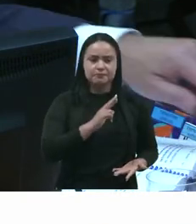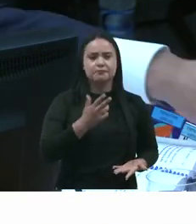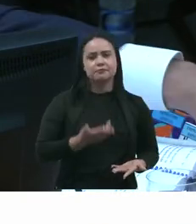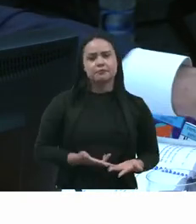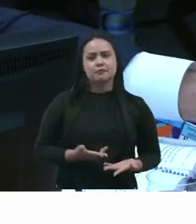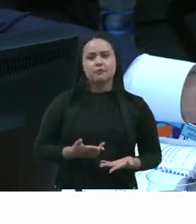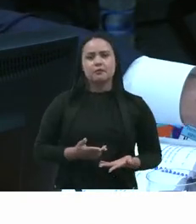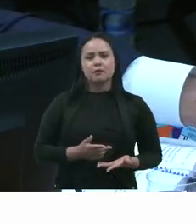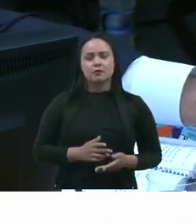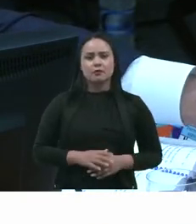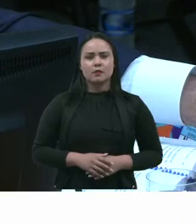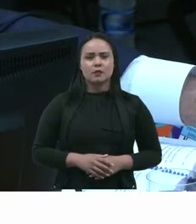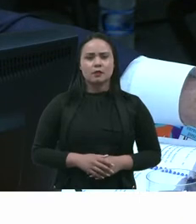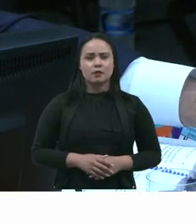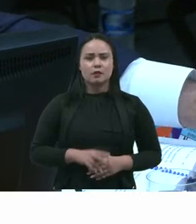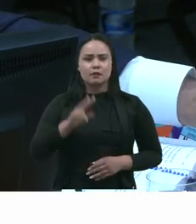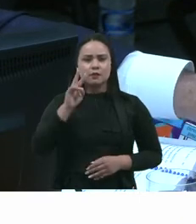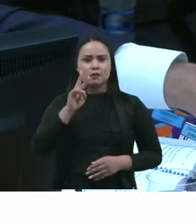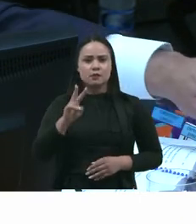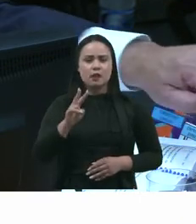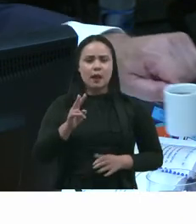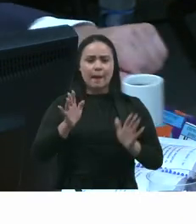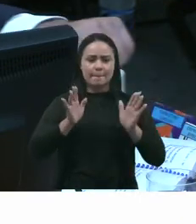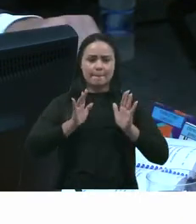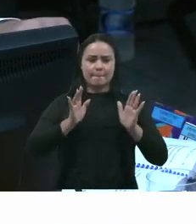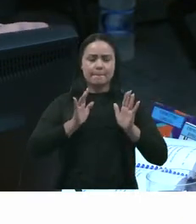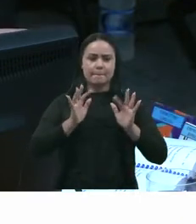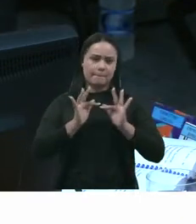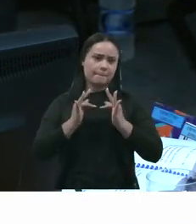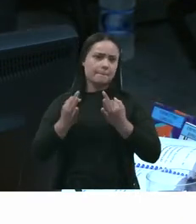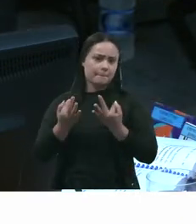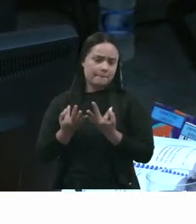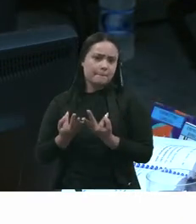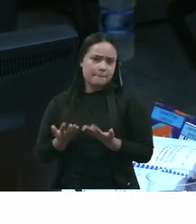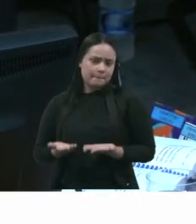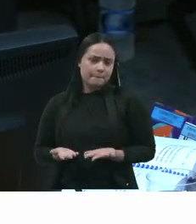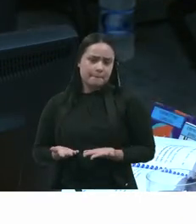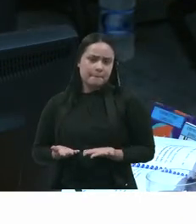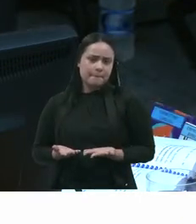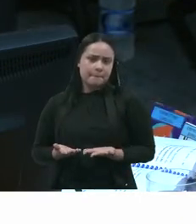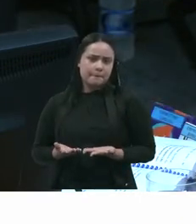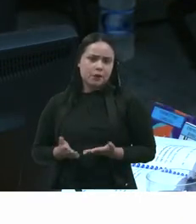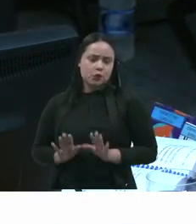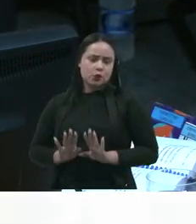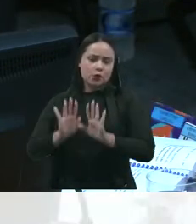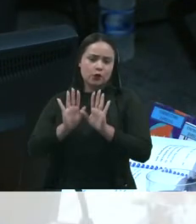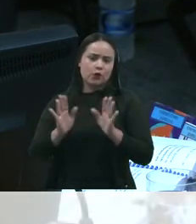dessa apropriação de um bem patrimonial do Fórum de Búzios.